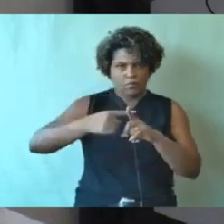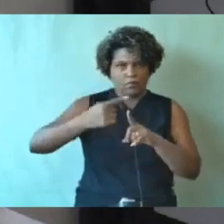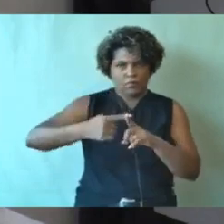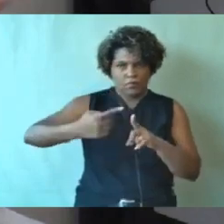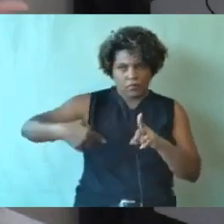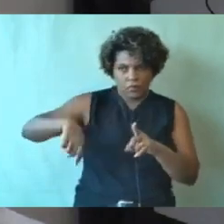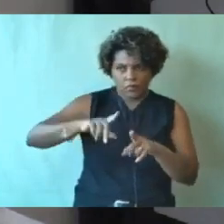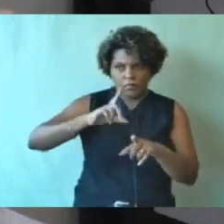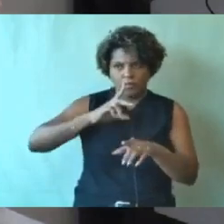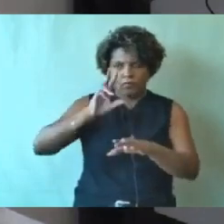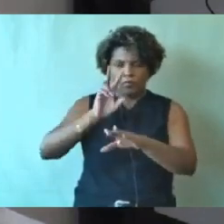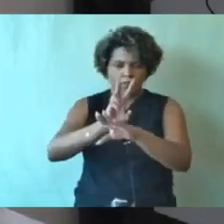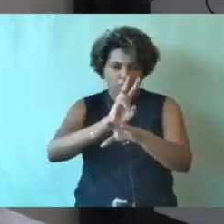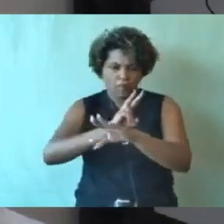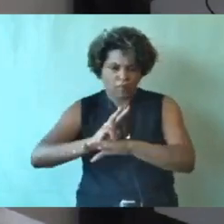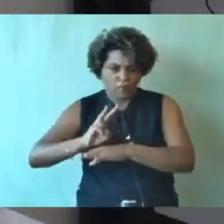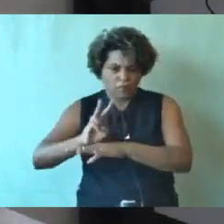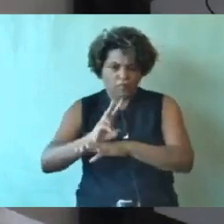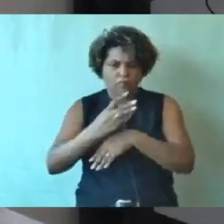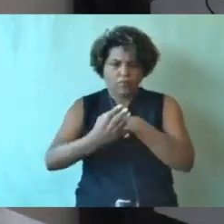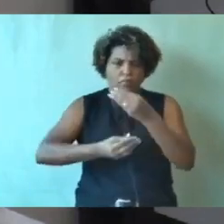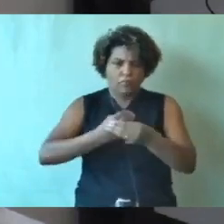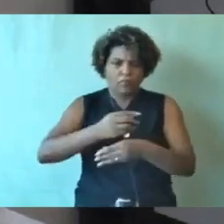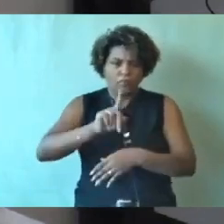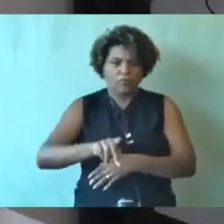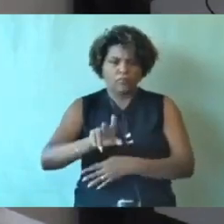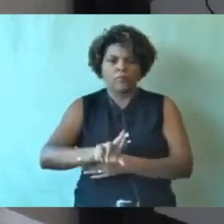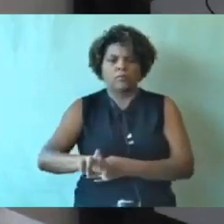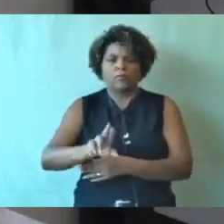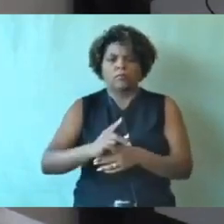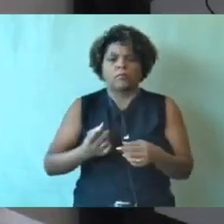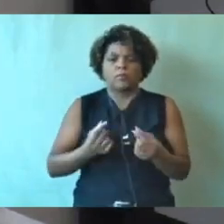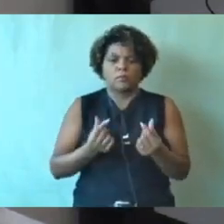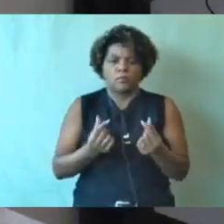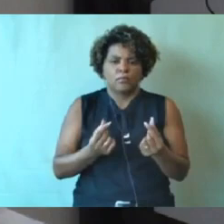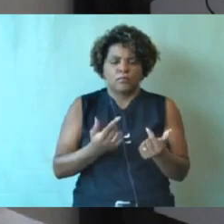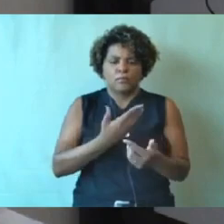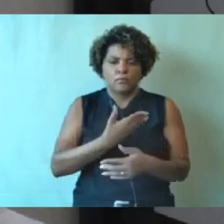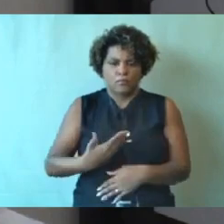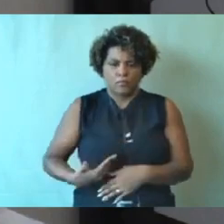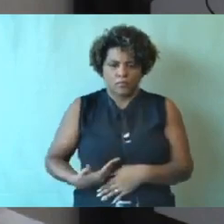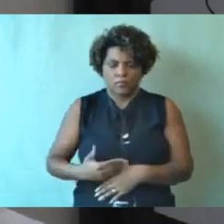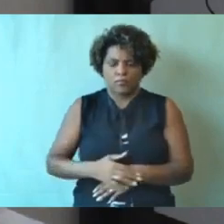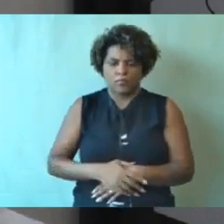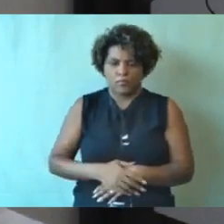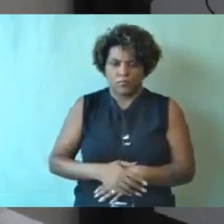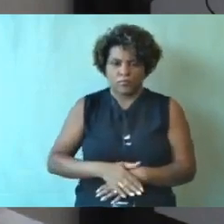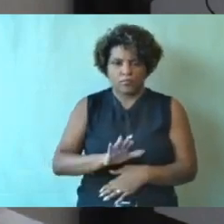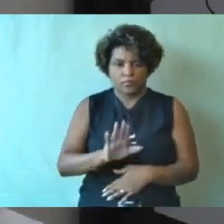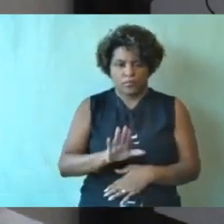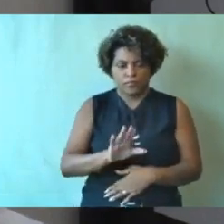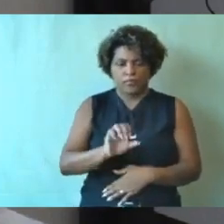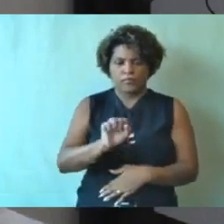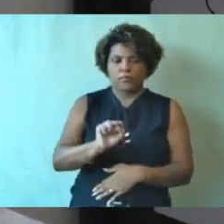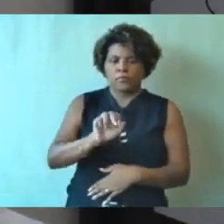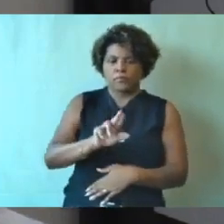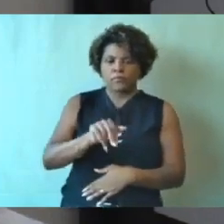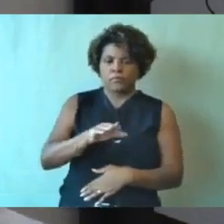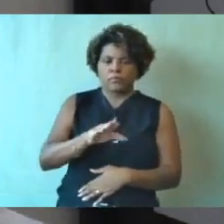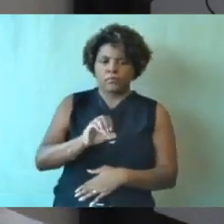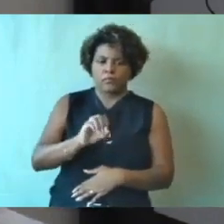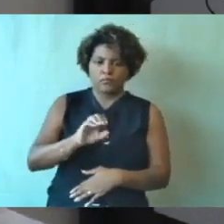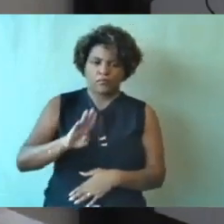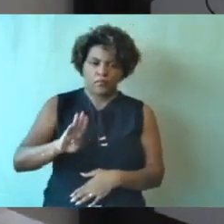fiscalizar o caminho do dinheiro público, ok? A SUMOB foi lá e apontou a empresa X